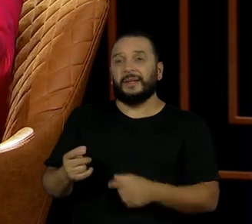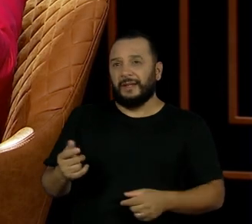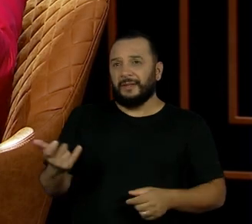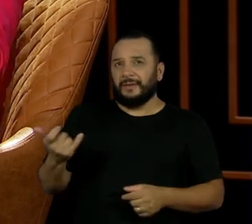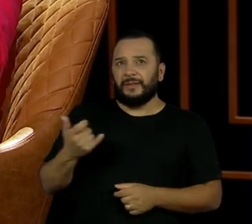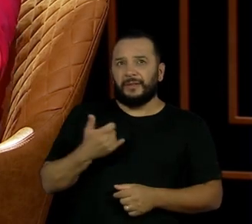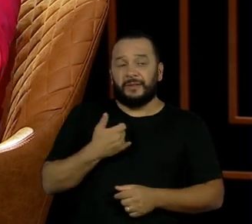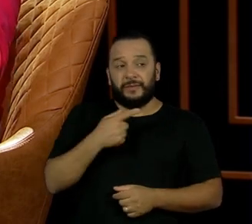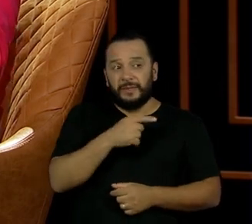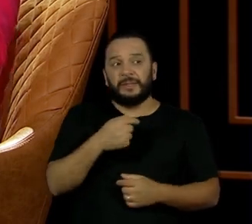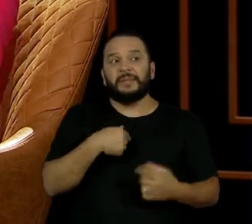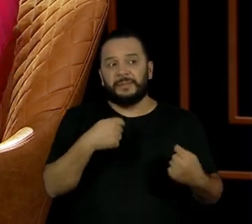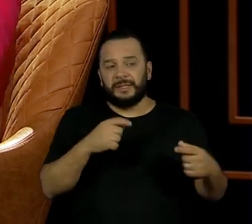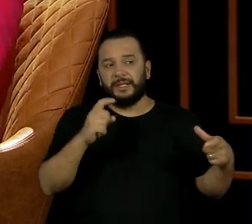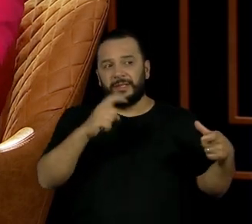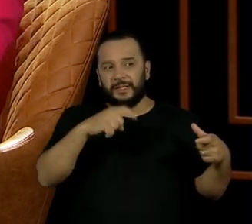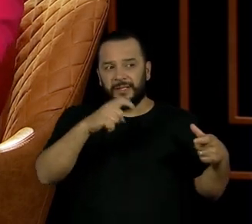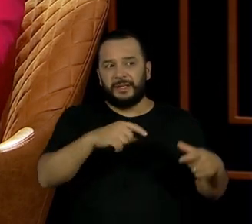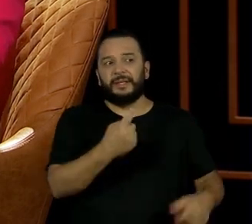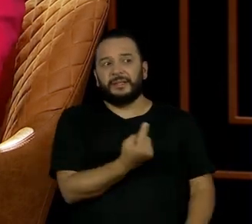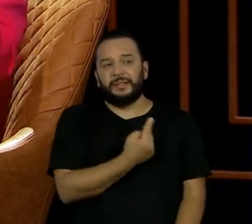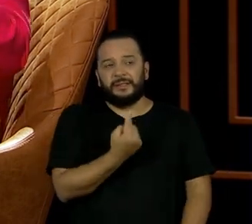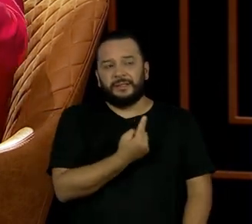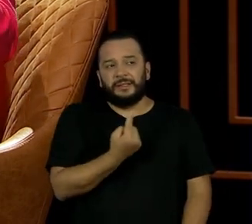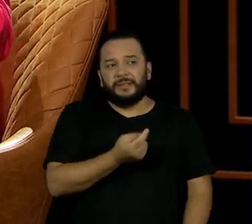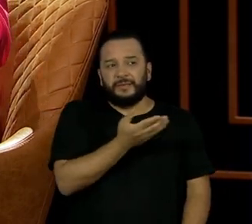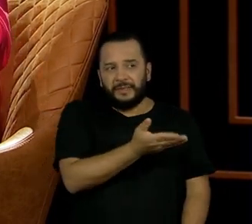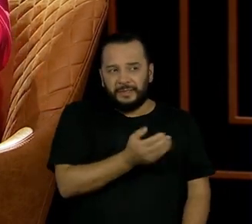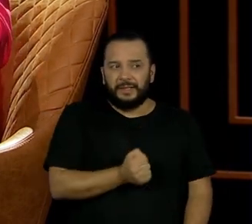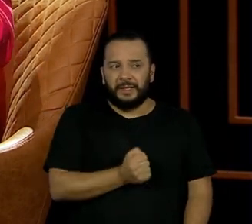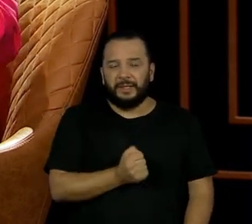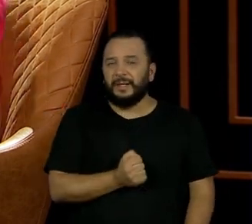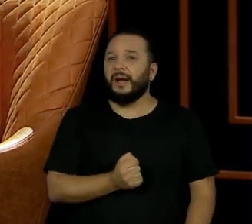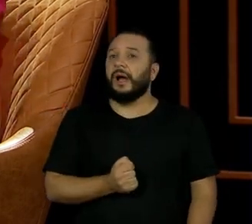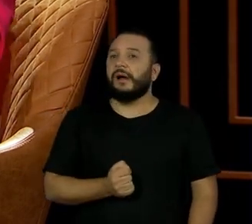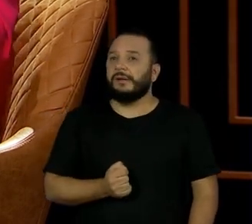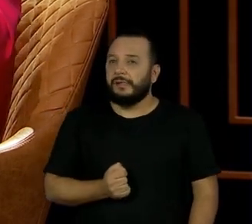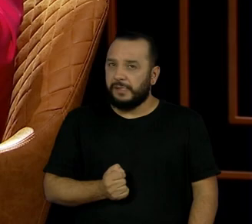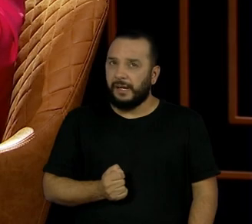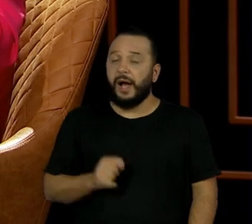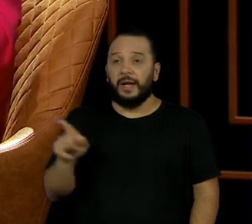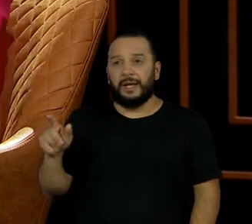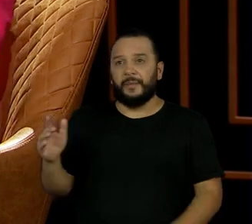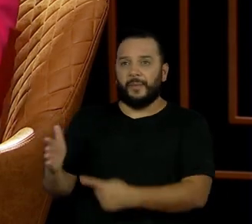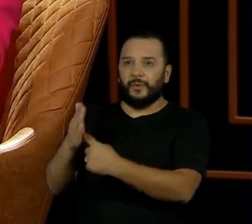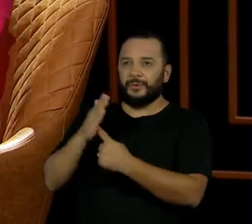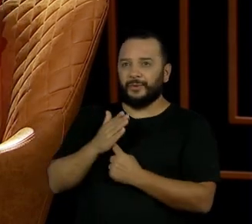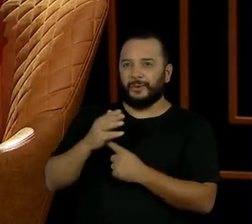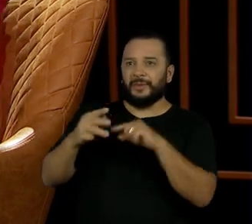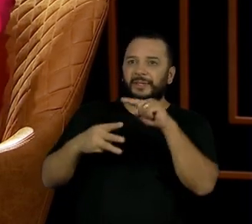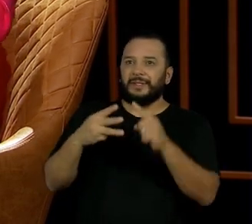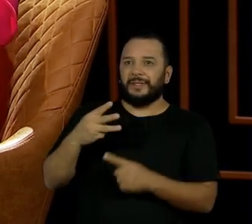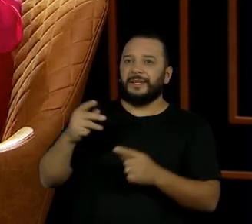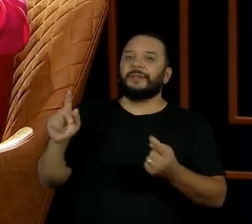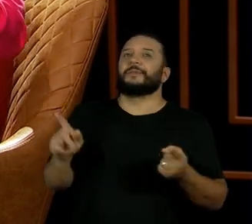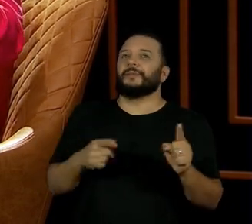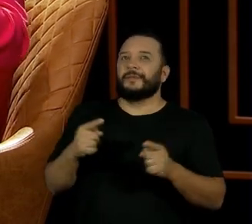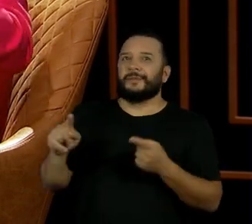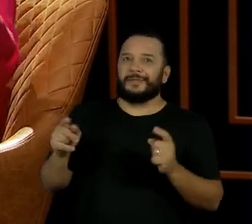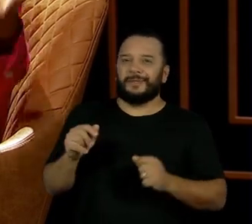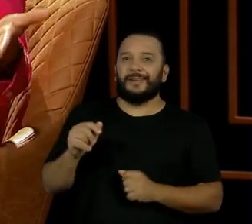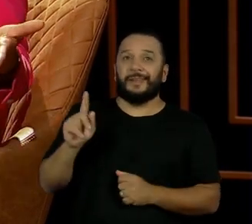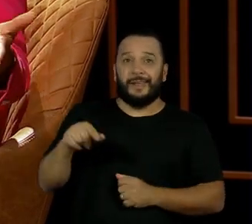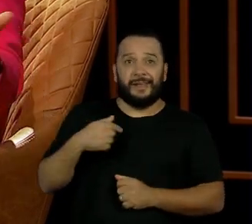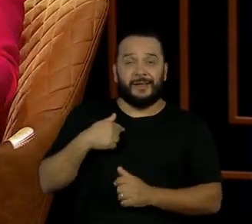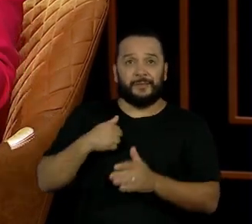tem que fazer um disco solo E aí ele me mostrou as músicas três músicas que estão nesse meu primeiro